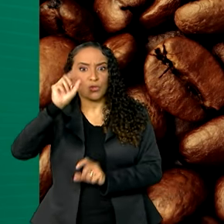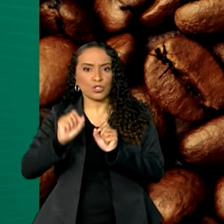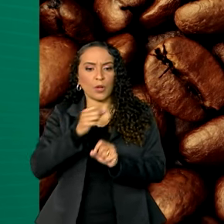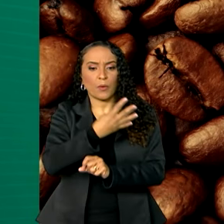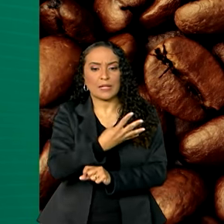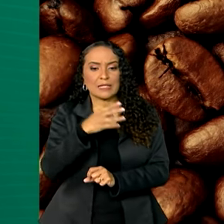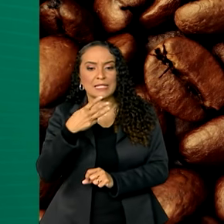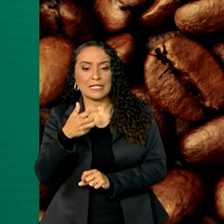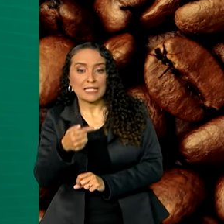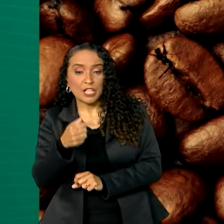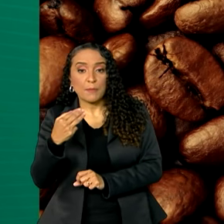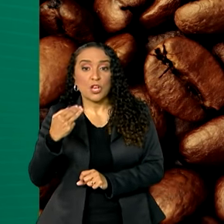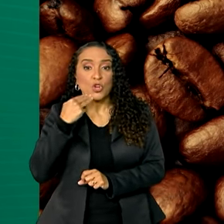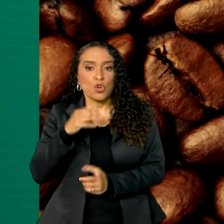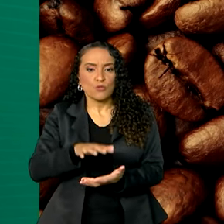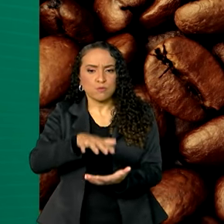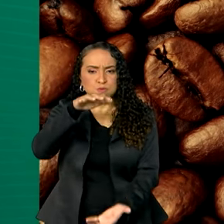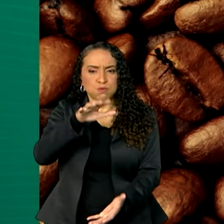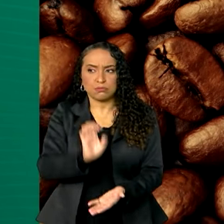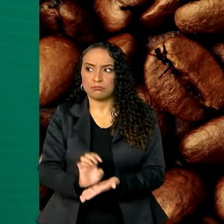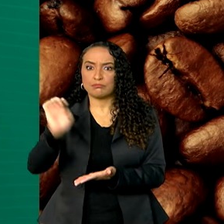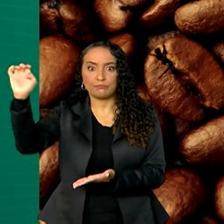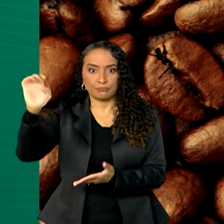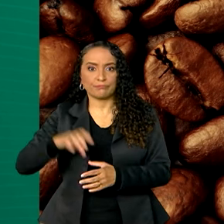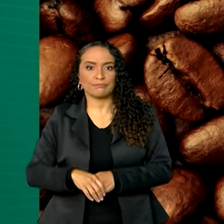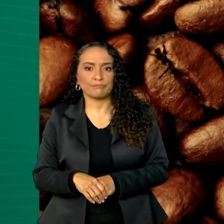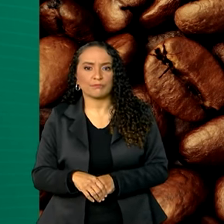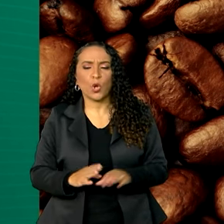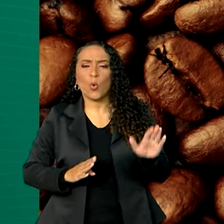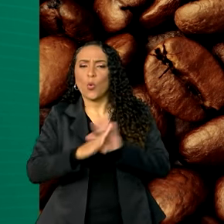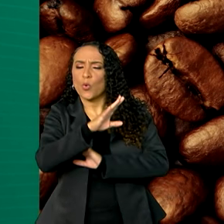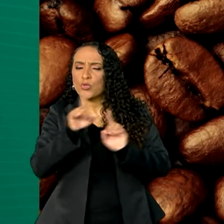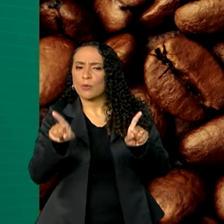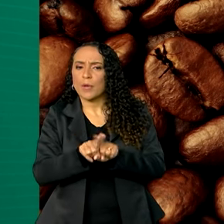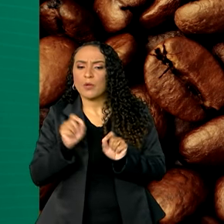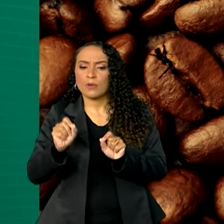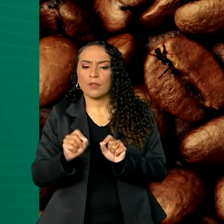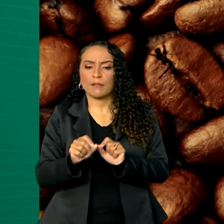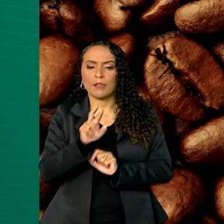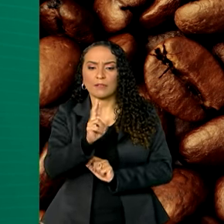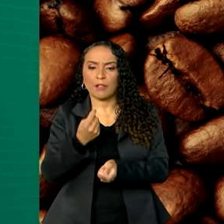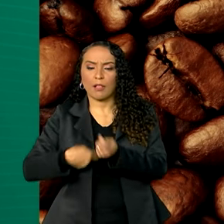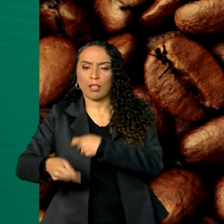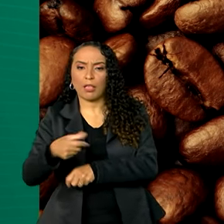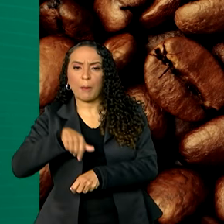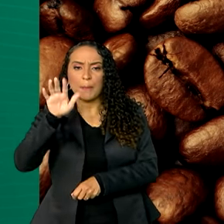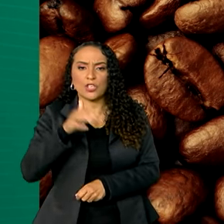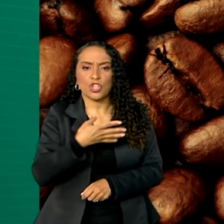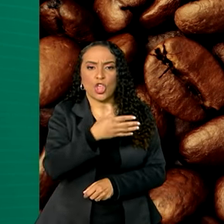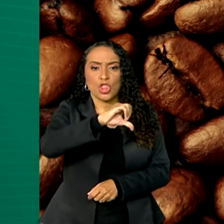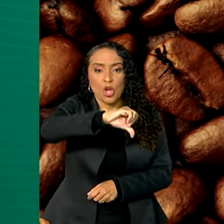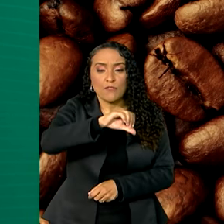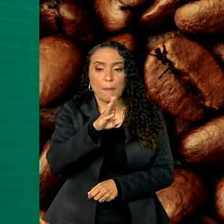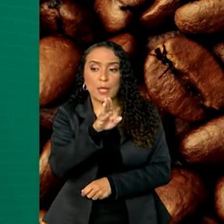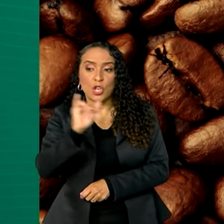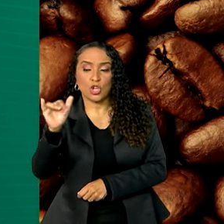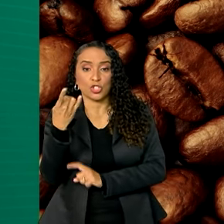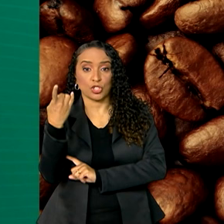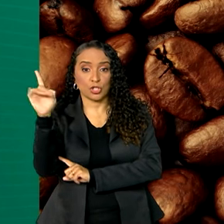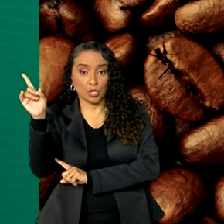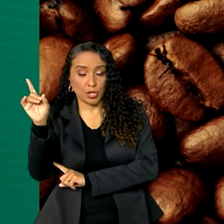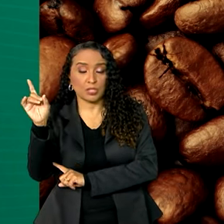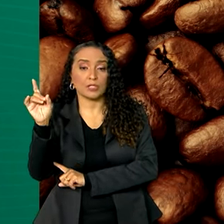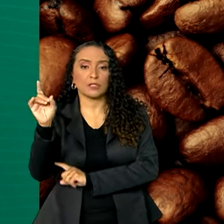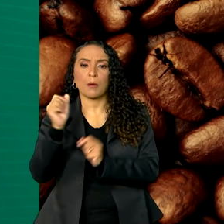47 milhões de sacas exportadas. Recorde também na receita cambial, foram mais de 9 bilhões de